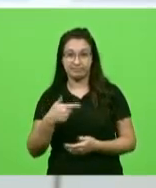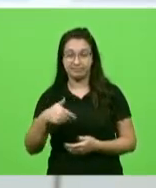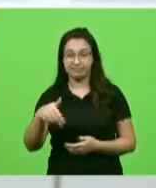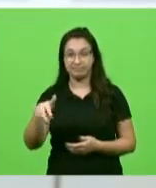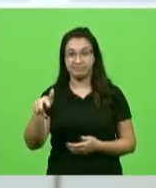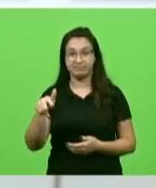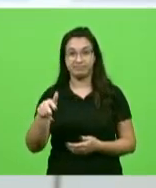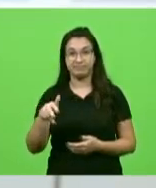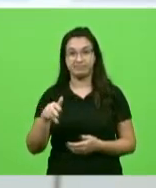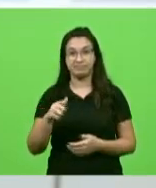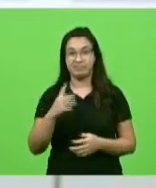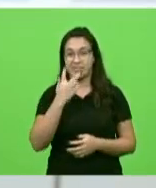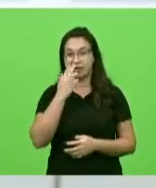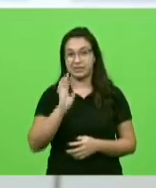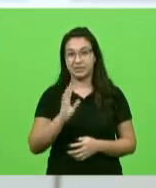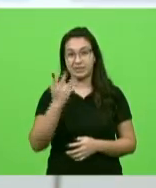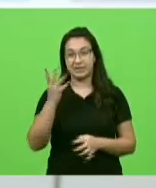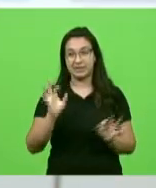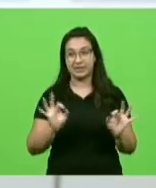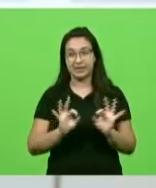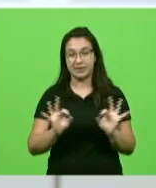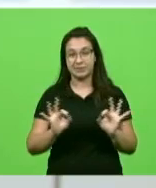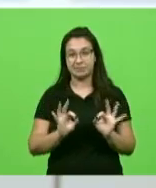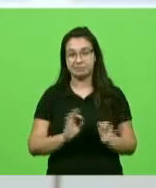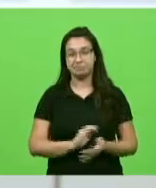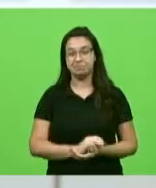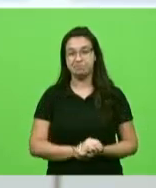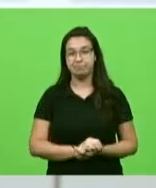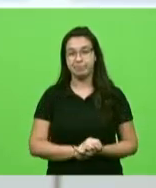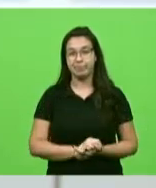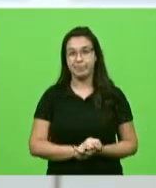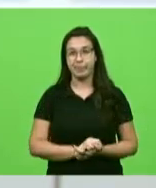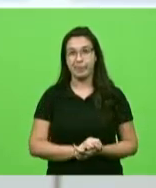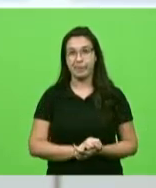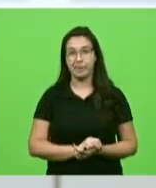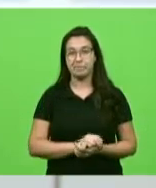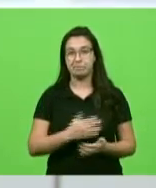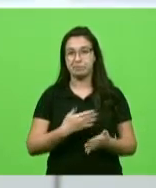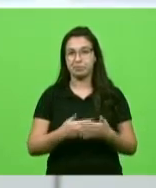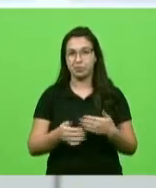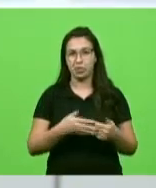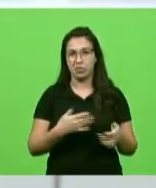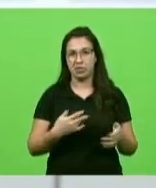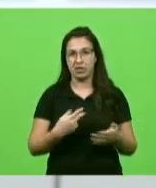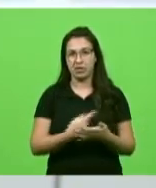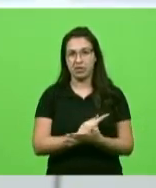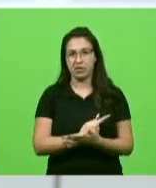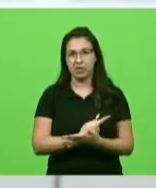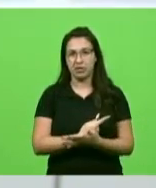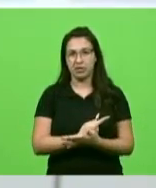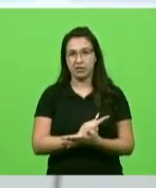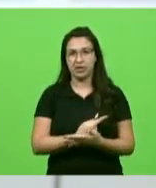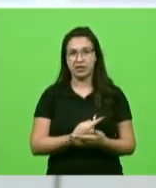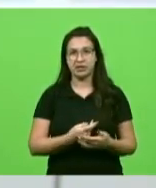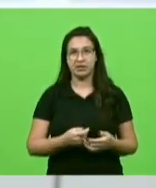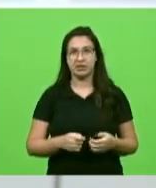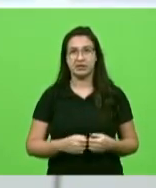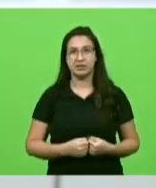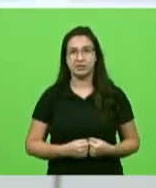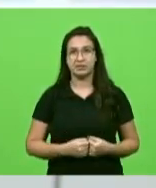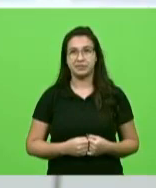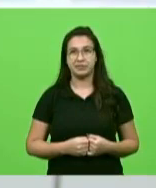enfim sabe-se com a prática de qualquer ilícito a reação da sociedade do estado